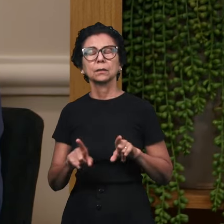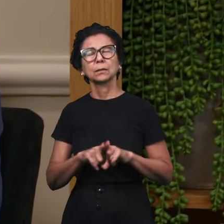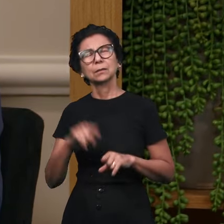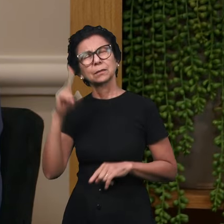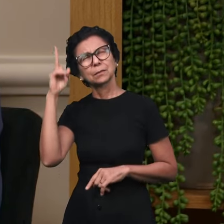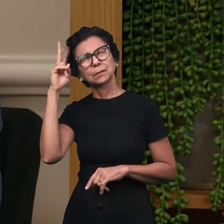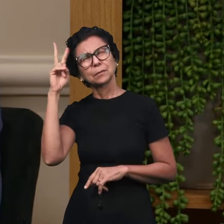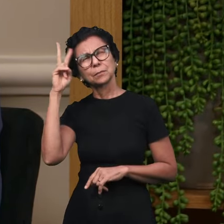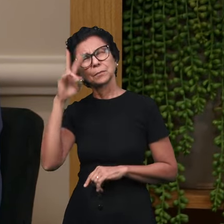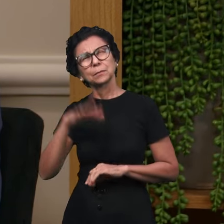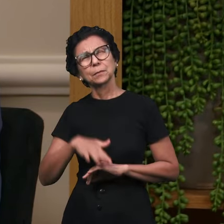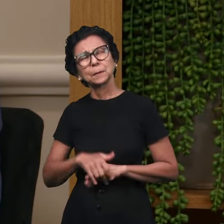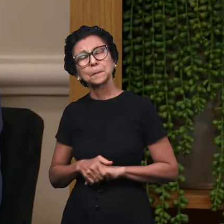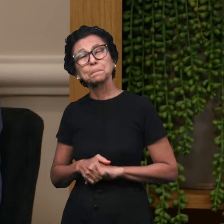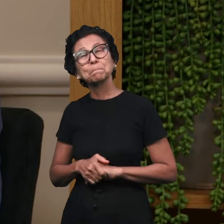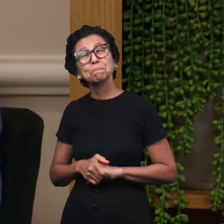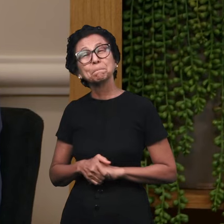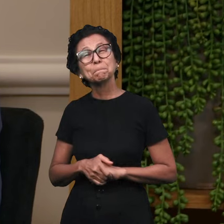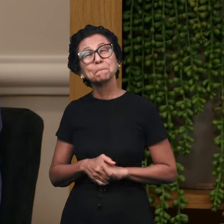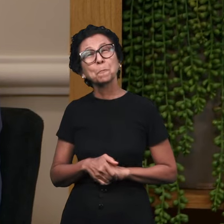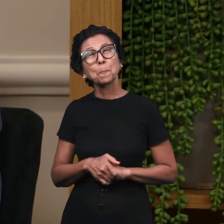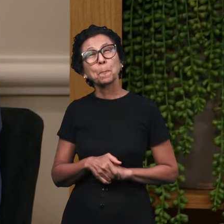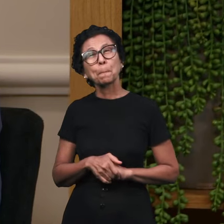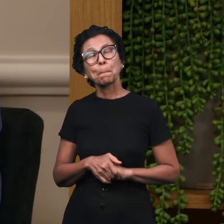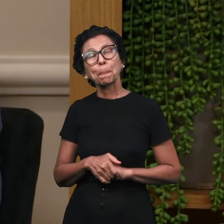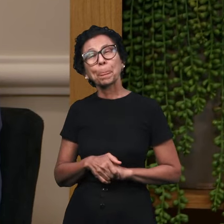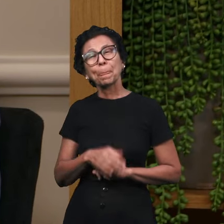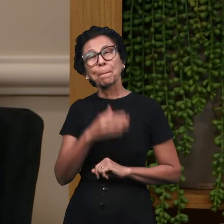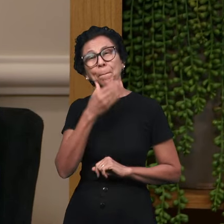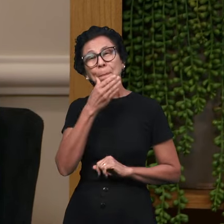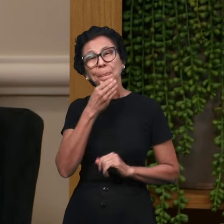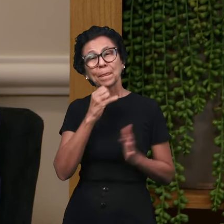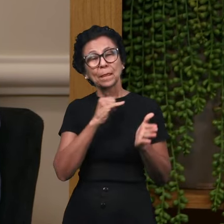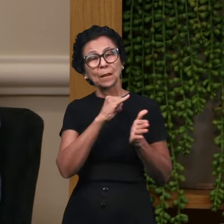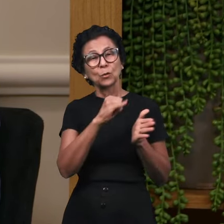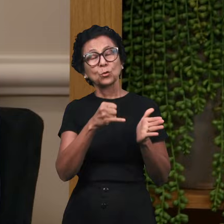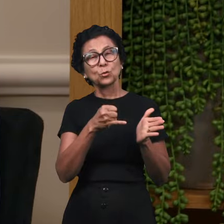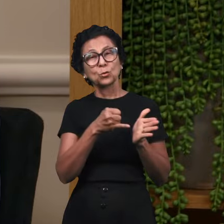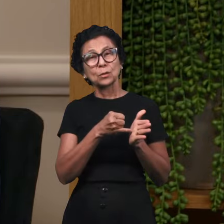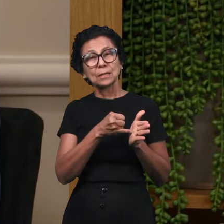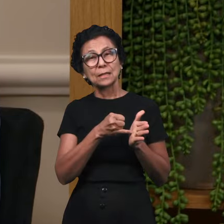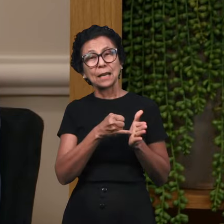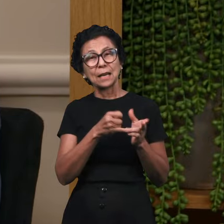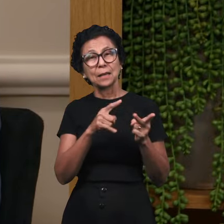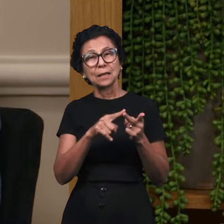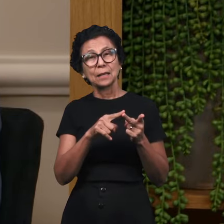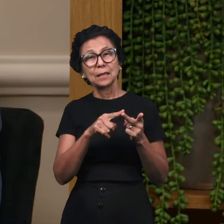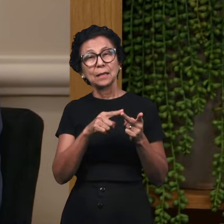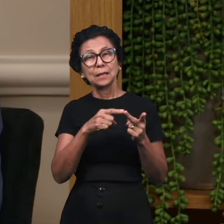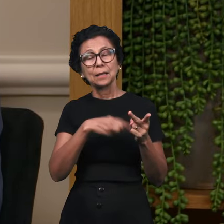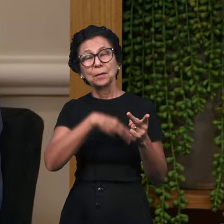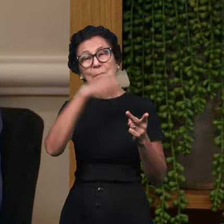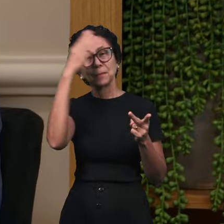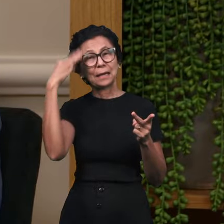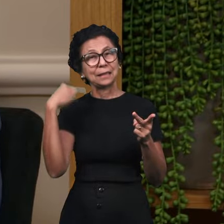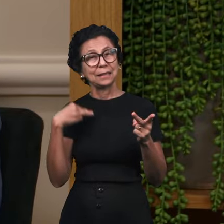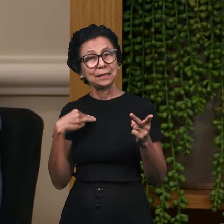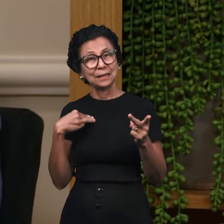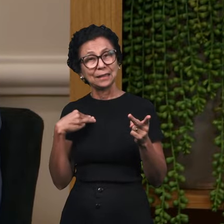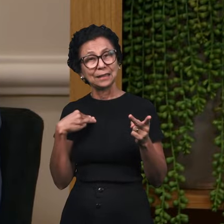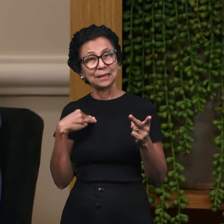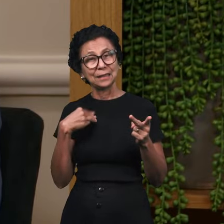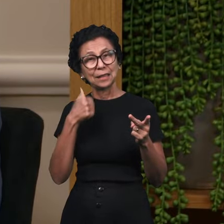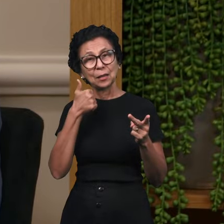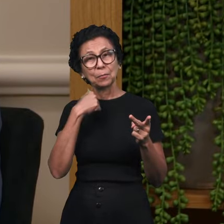aqui do pai de Jesus e da mãe, né, José e Maria. Quando Jesus